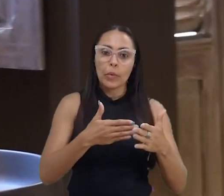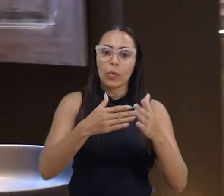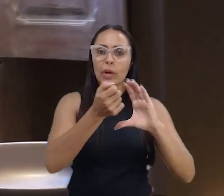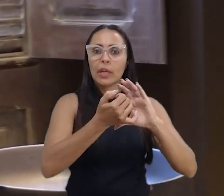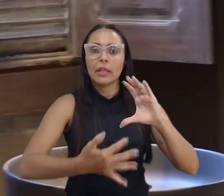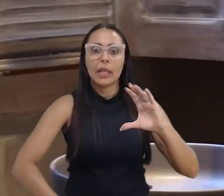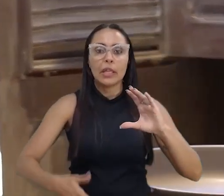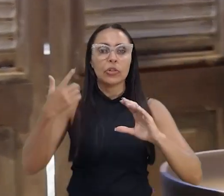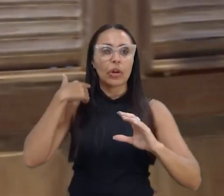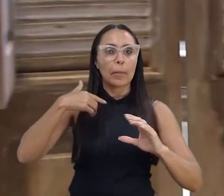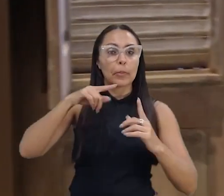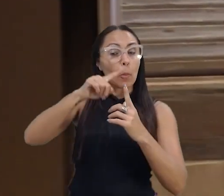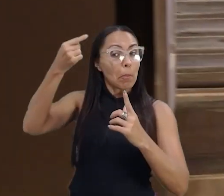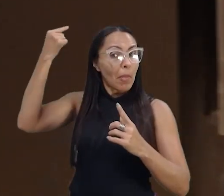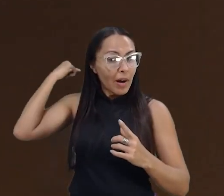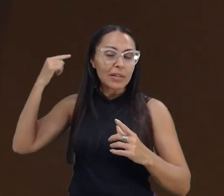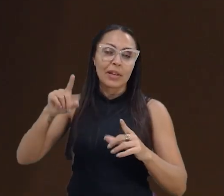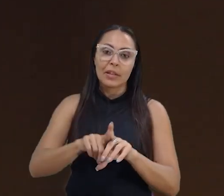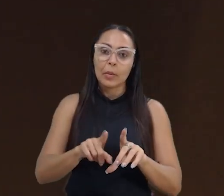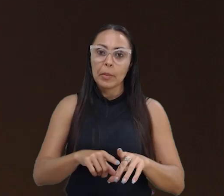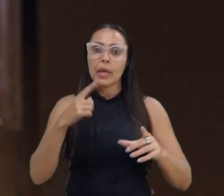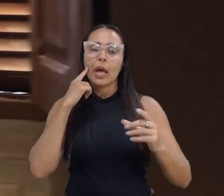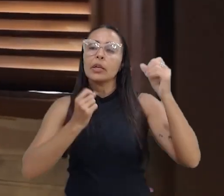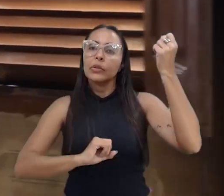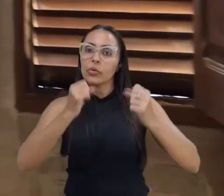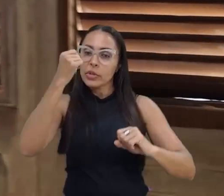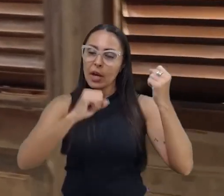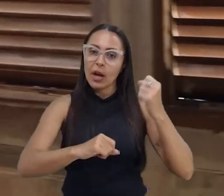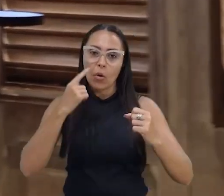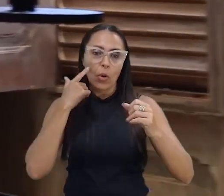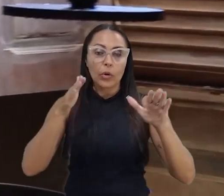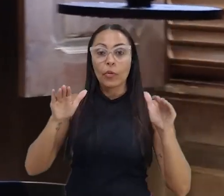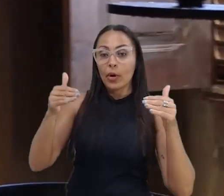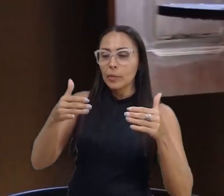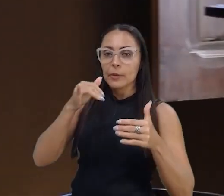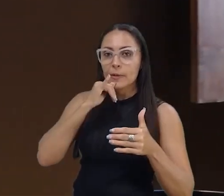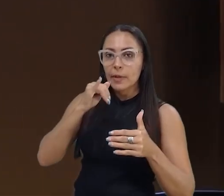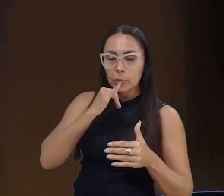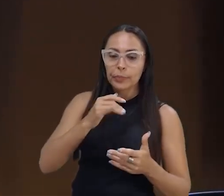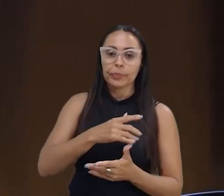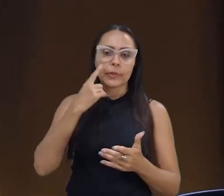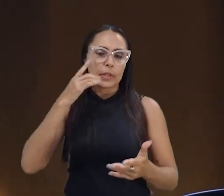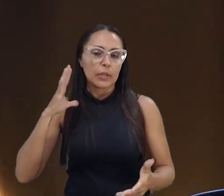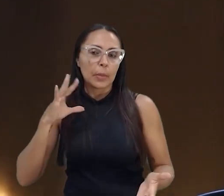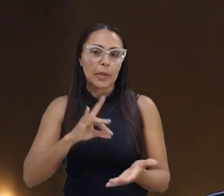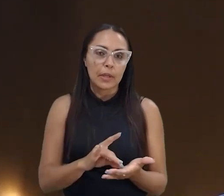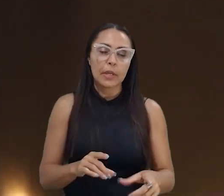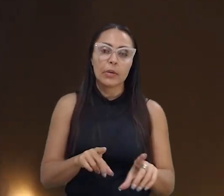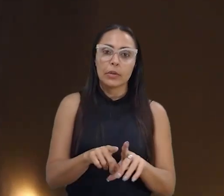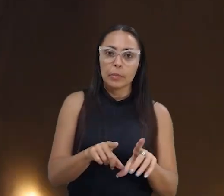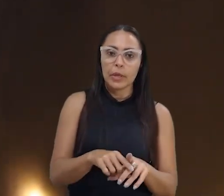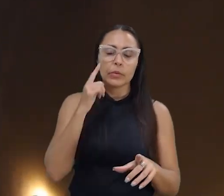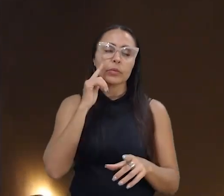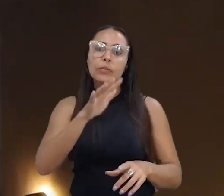características anteriores, com esse estilo industrial, só focado na produção em larga escala, por exemplo, e que se estabeleceu influenciando de modo